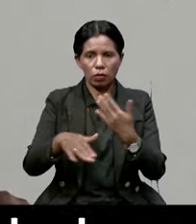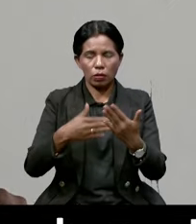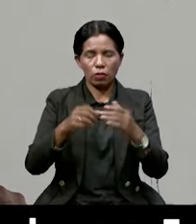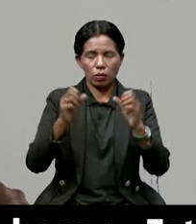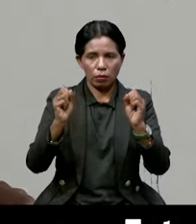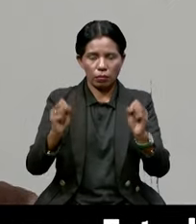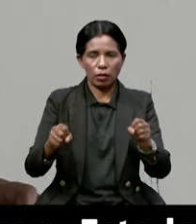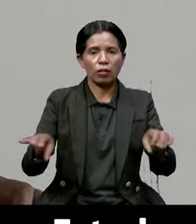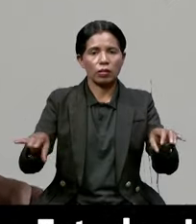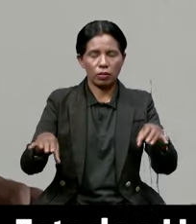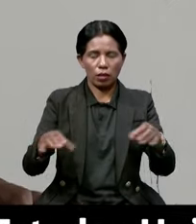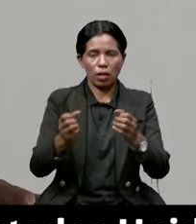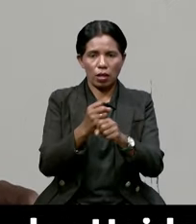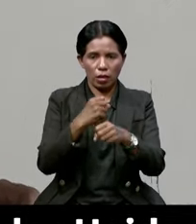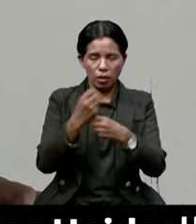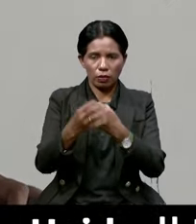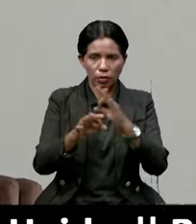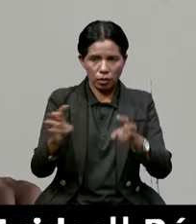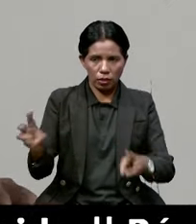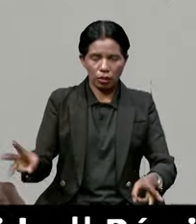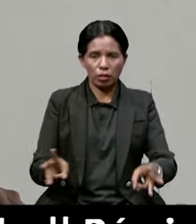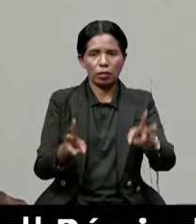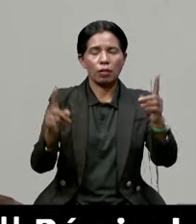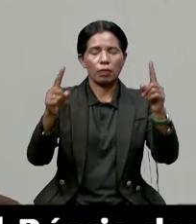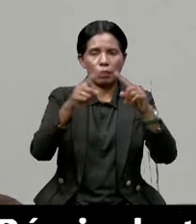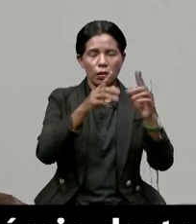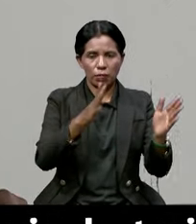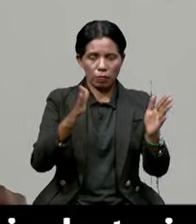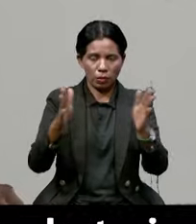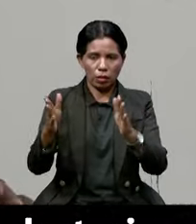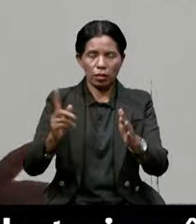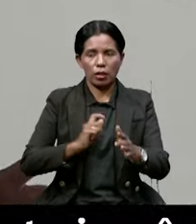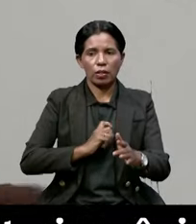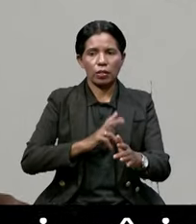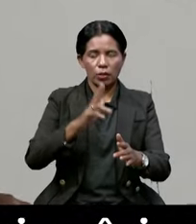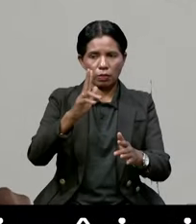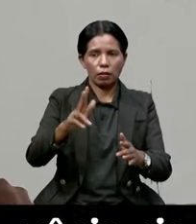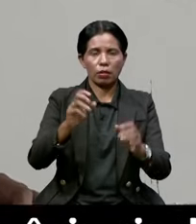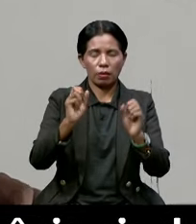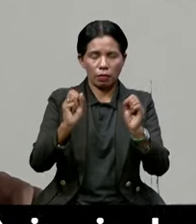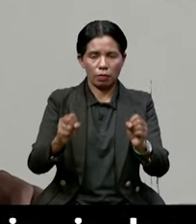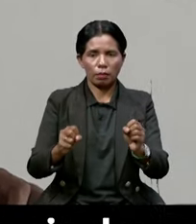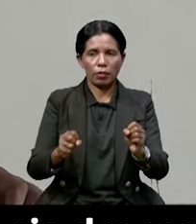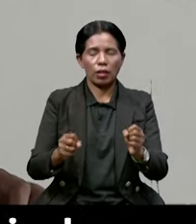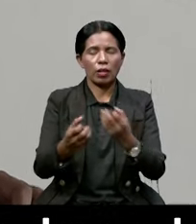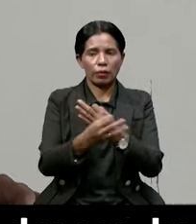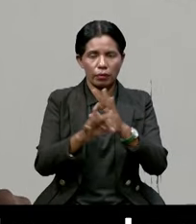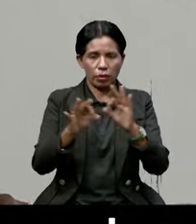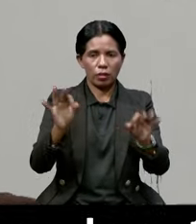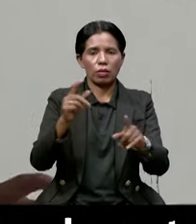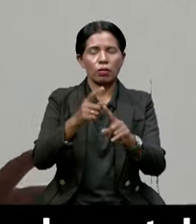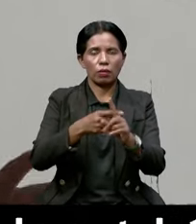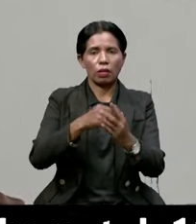concluir. Ba estrada, ba preparação e tacitolo, vai concluir na ira agosto